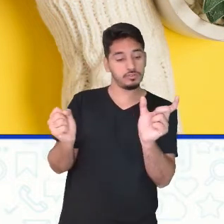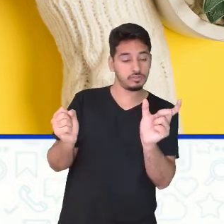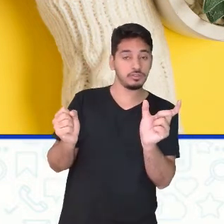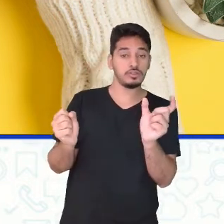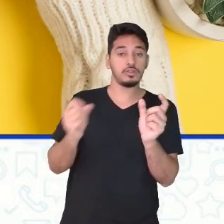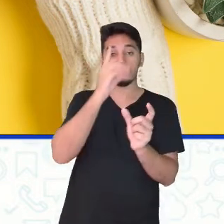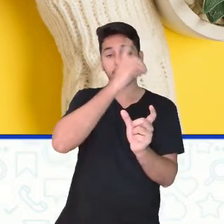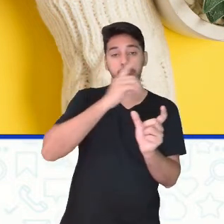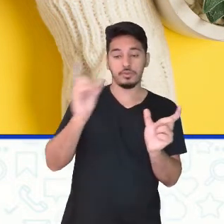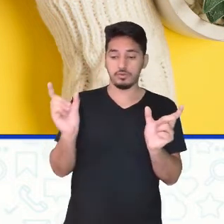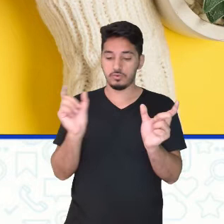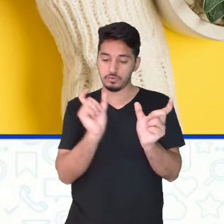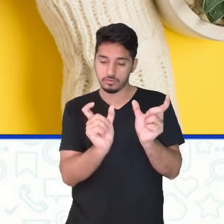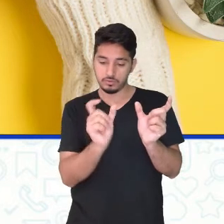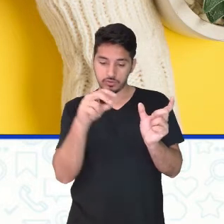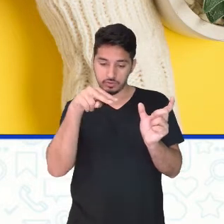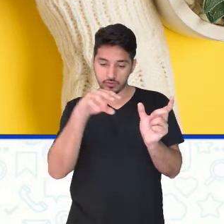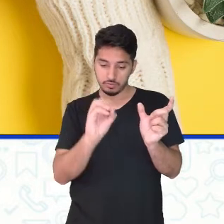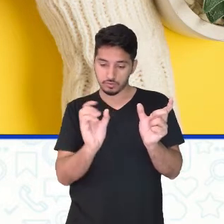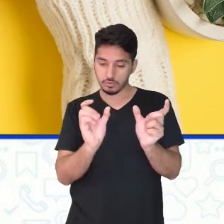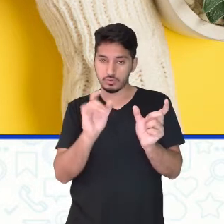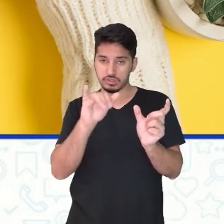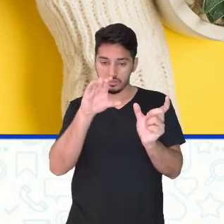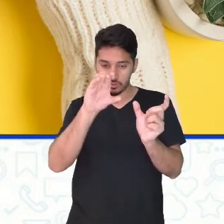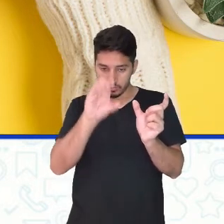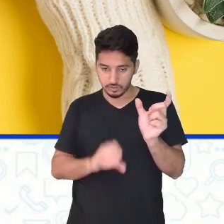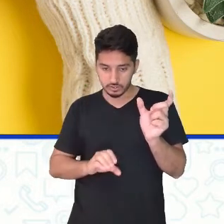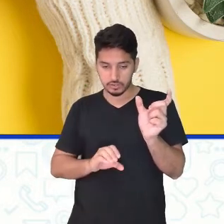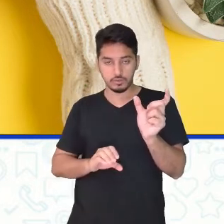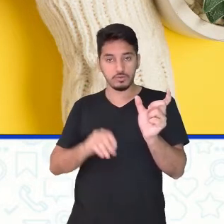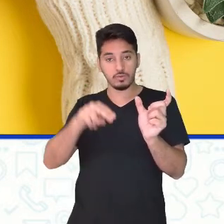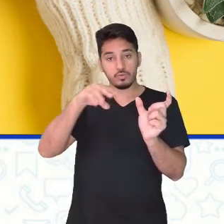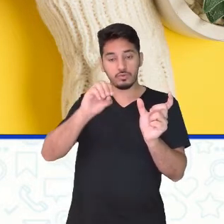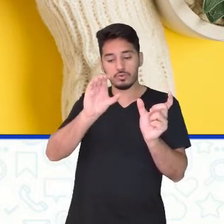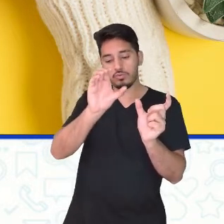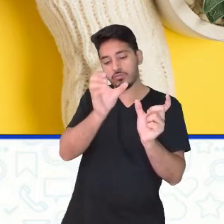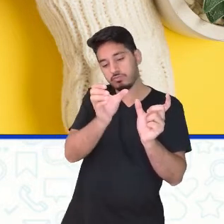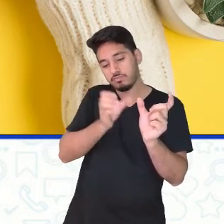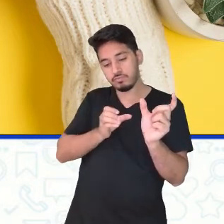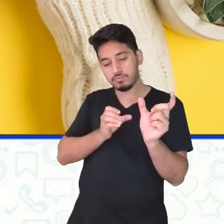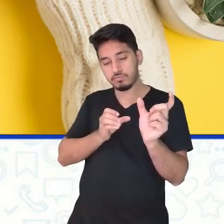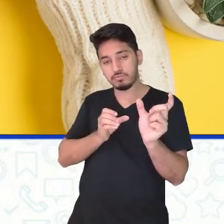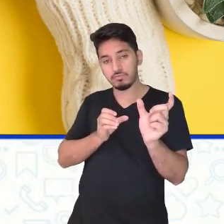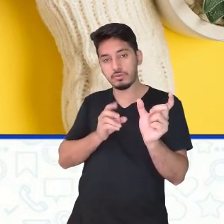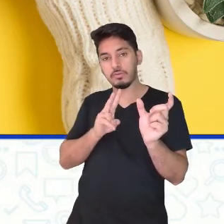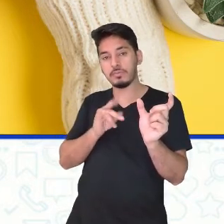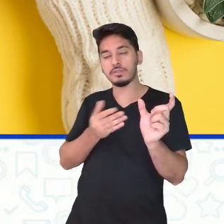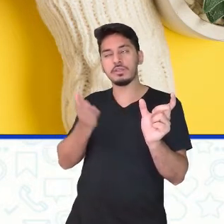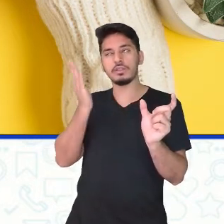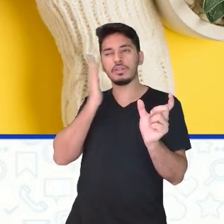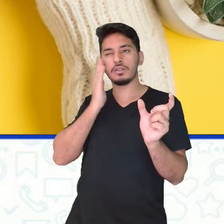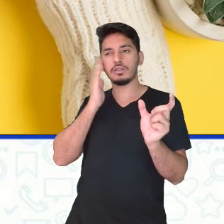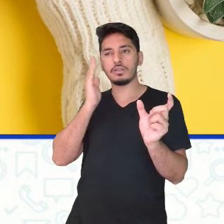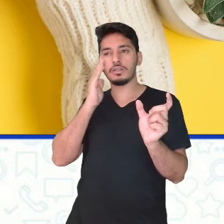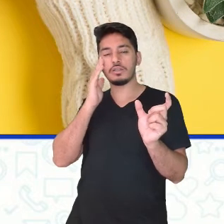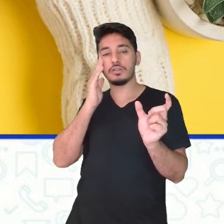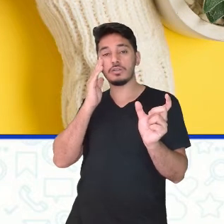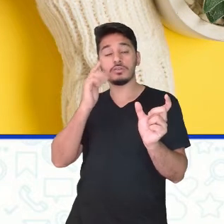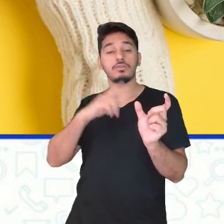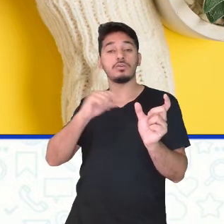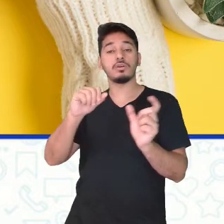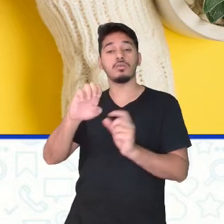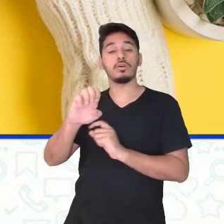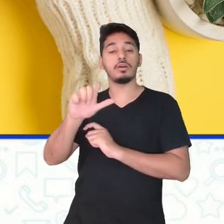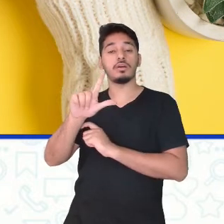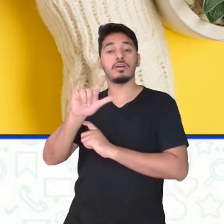domingo. Então, se eu tiro esse no da frase, mas ele está subentendido, eu tenho uma